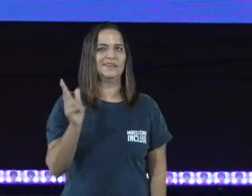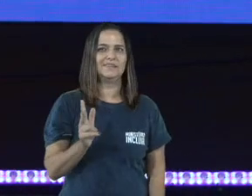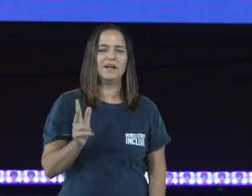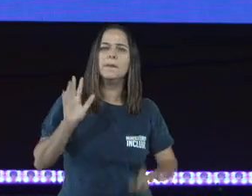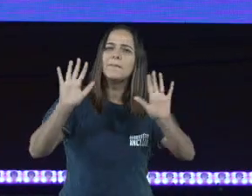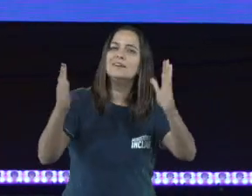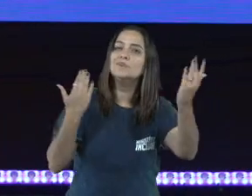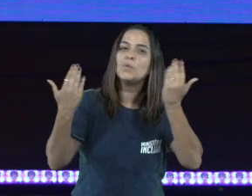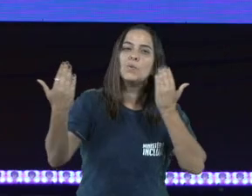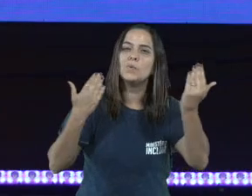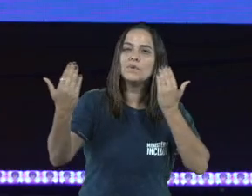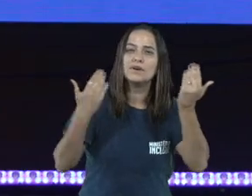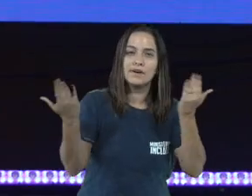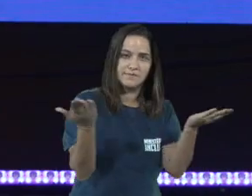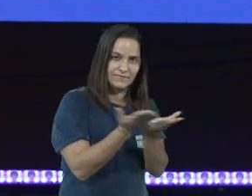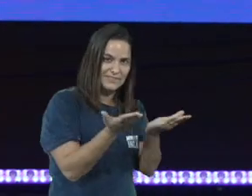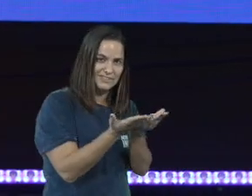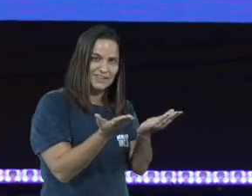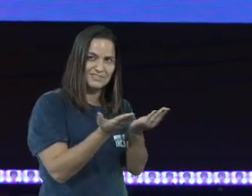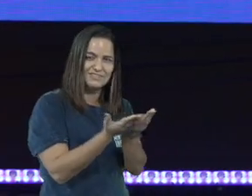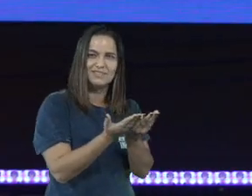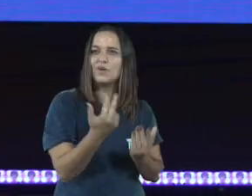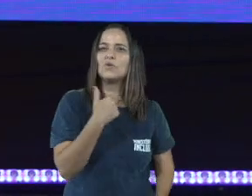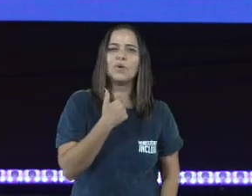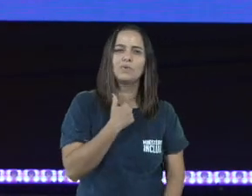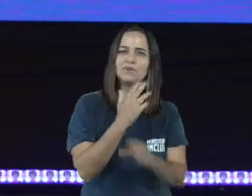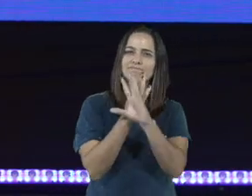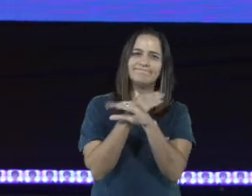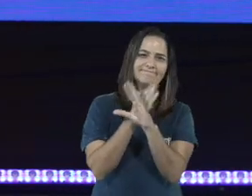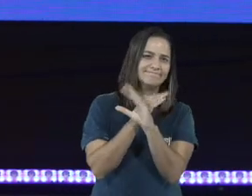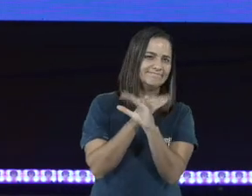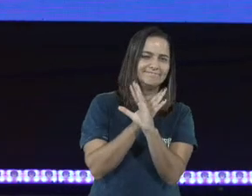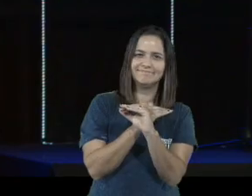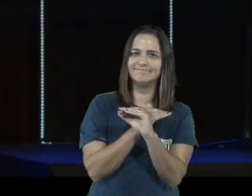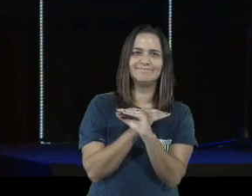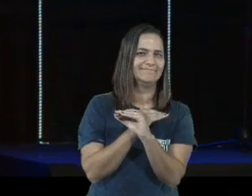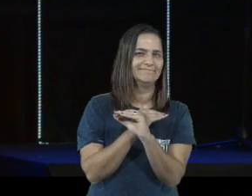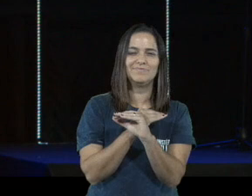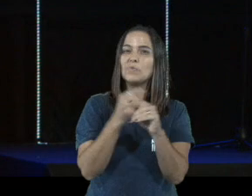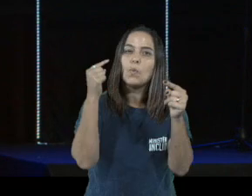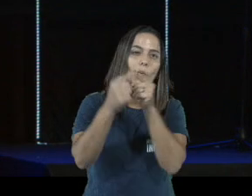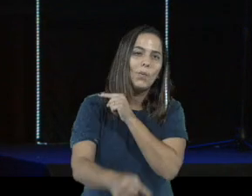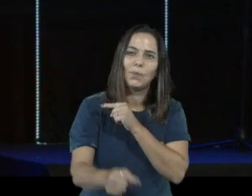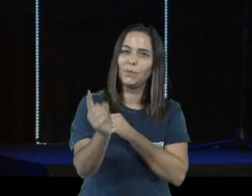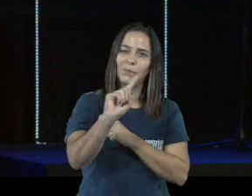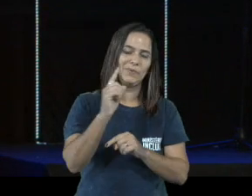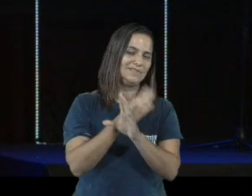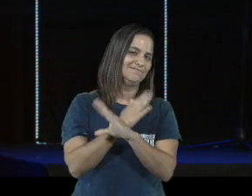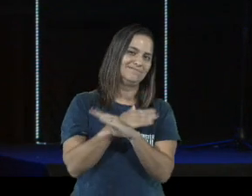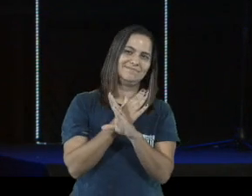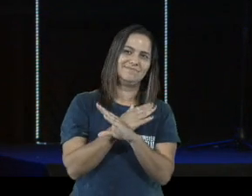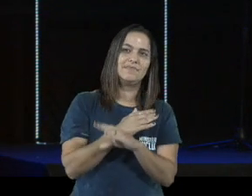e o Evangelho é para frouxo não e essa história você vir para a igreja eu vi uma palavra